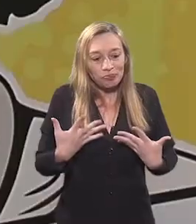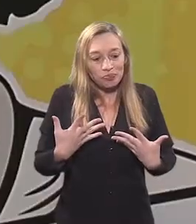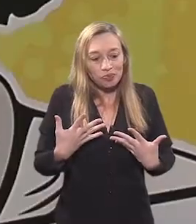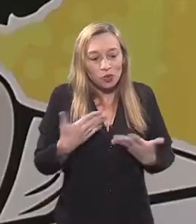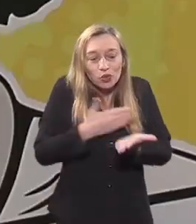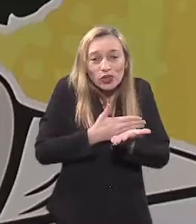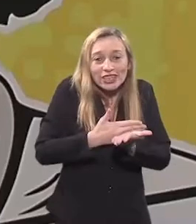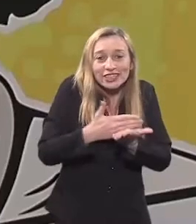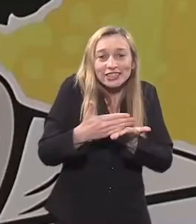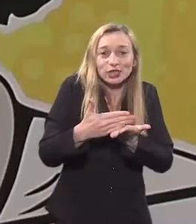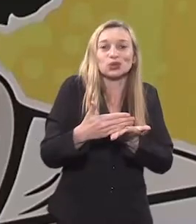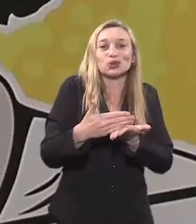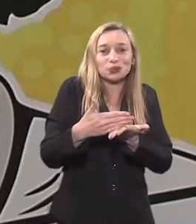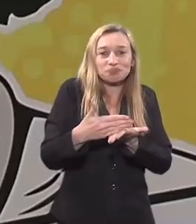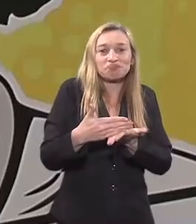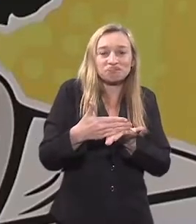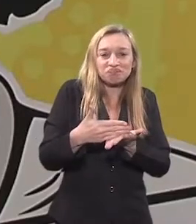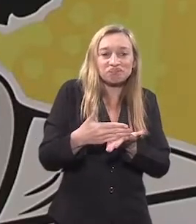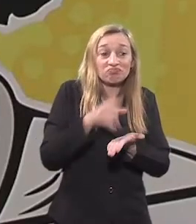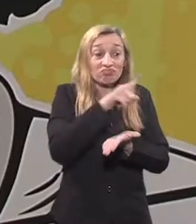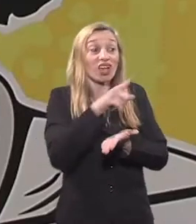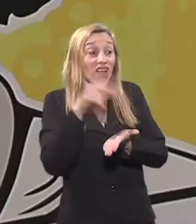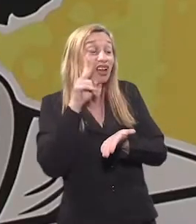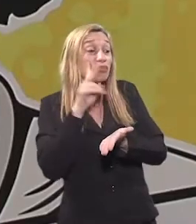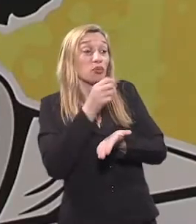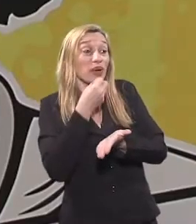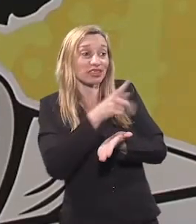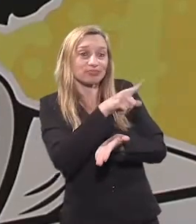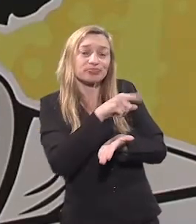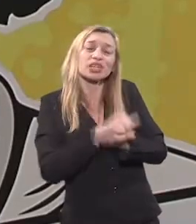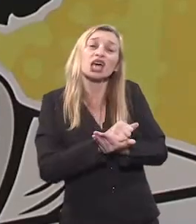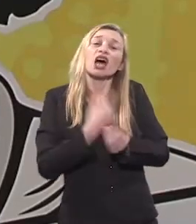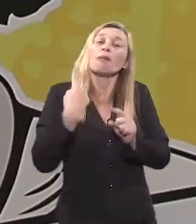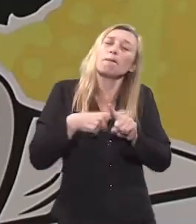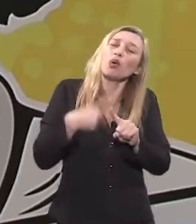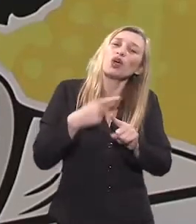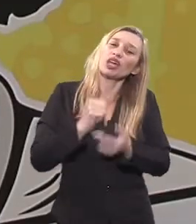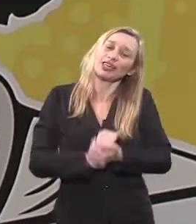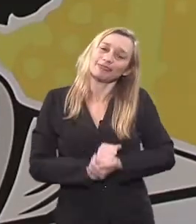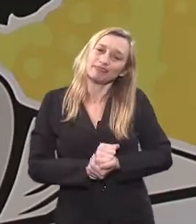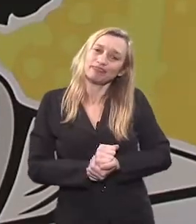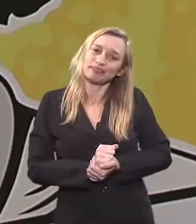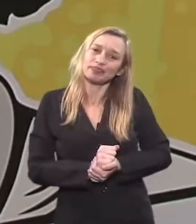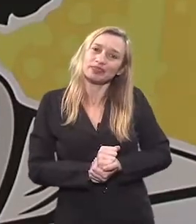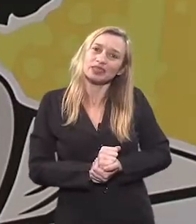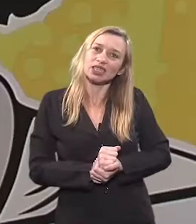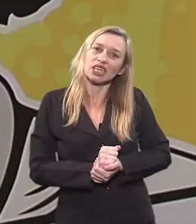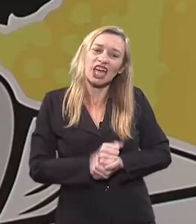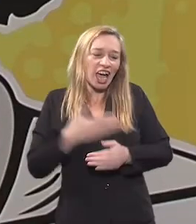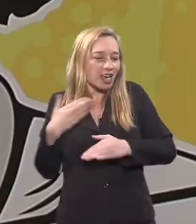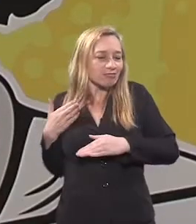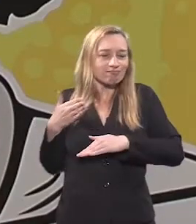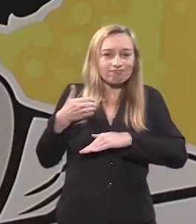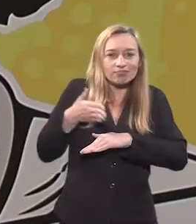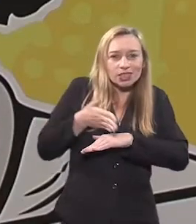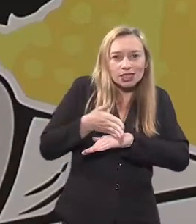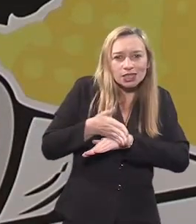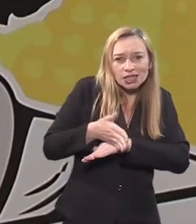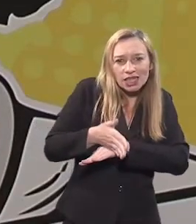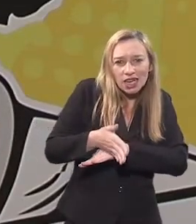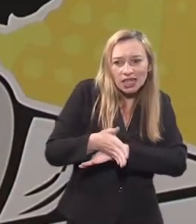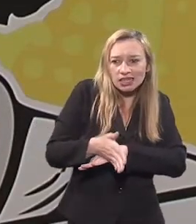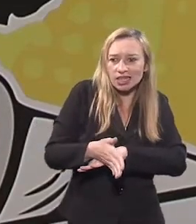um ponto de partida nisso, né? Você até lembrou muito bem. Porque a